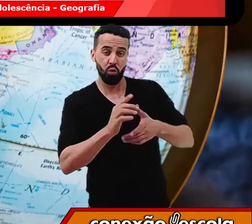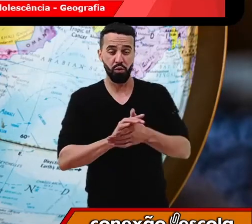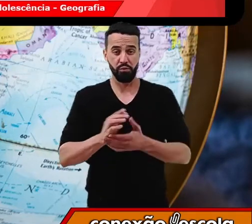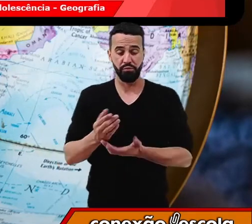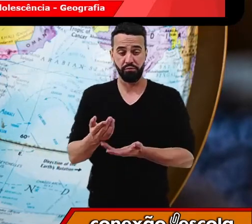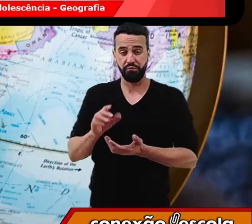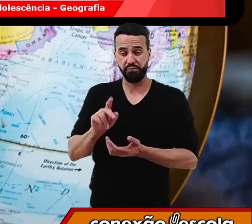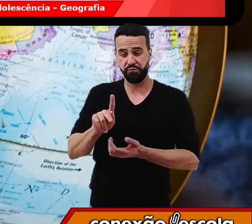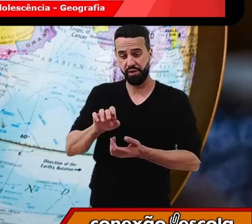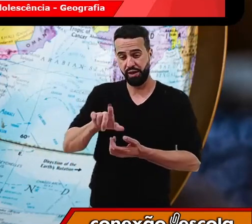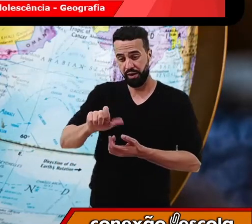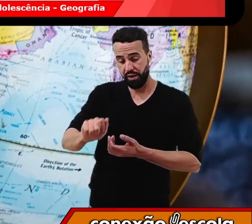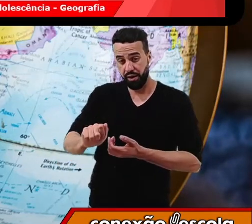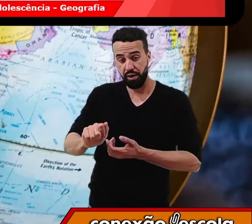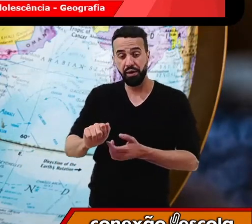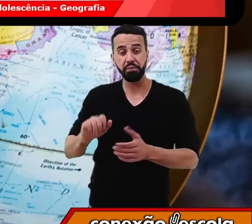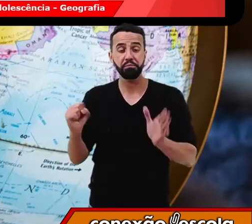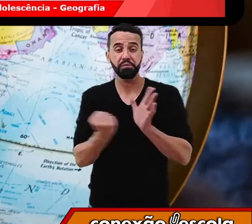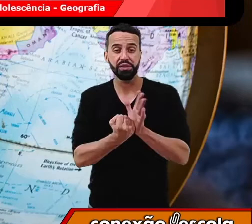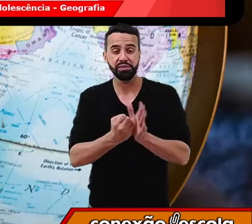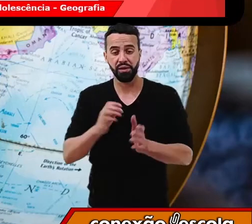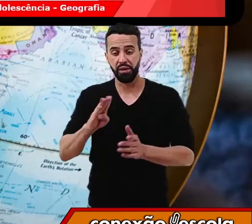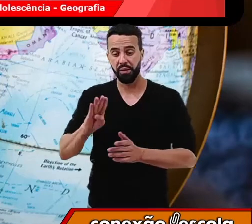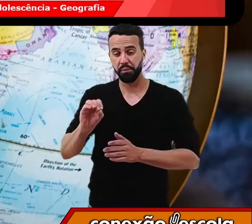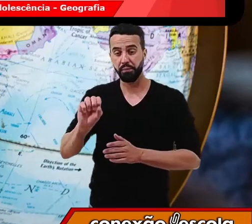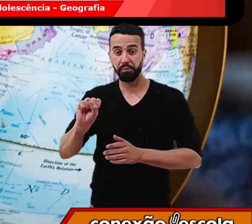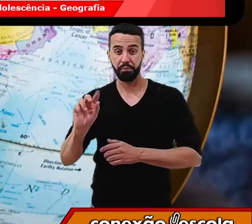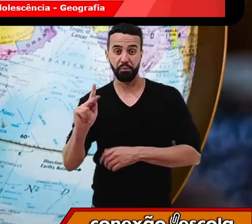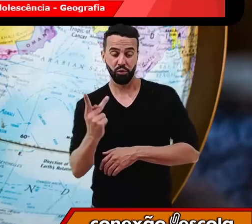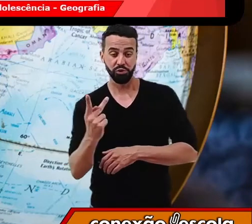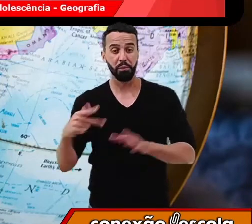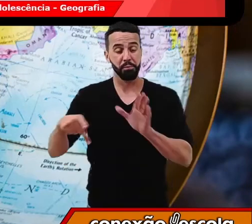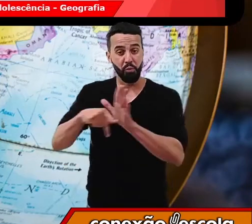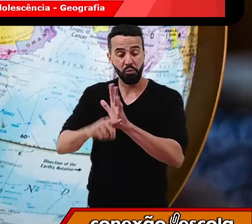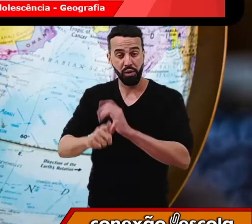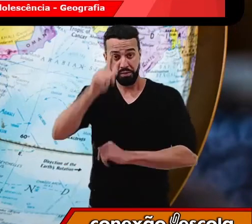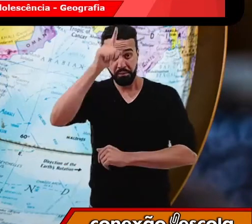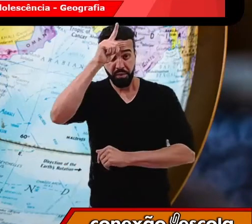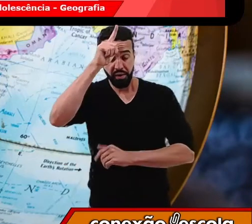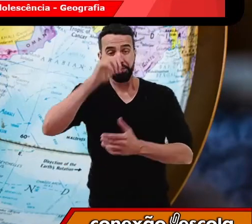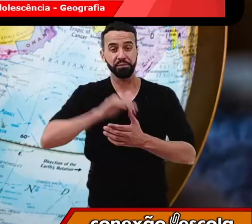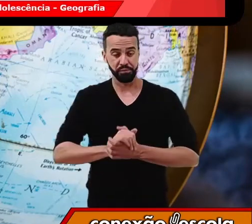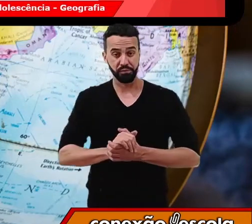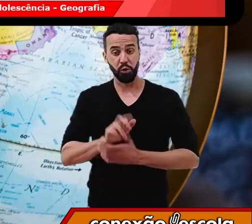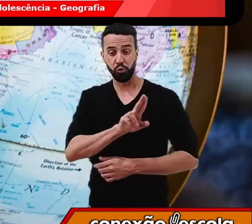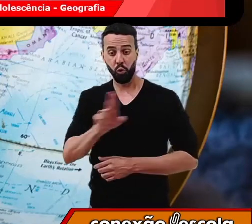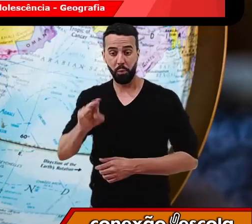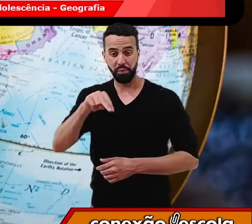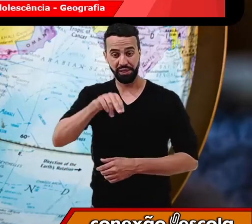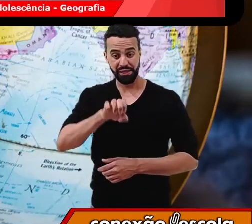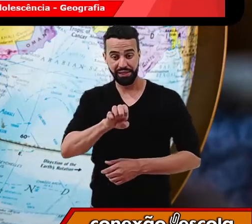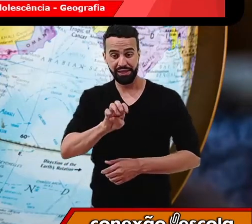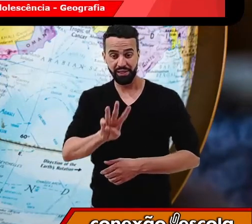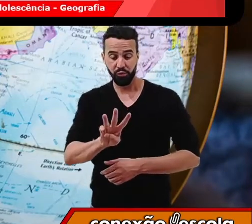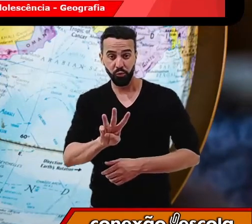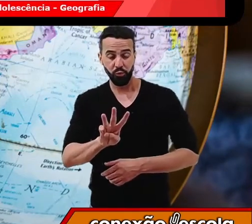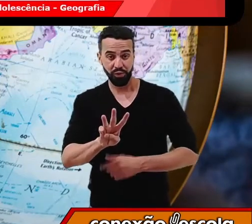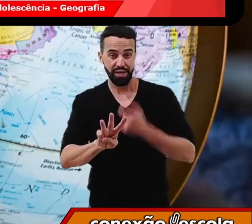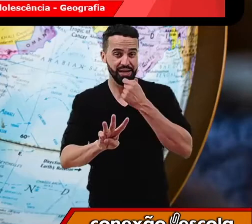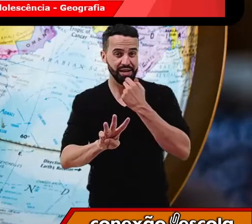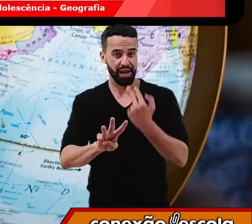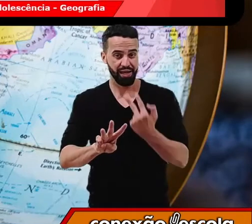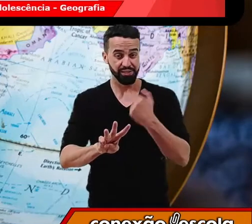vela, são da Bosch, uma empresa alemã. O nome New em inglês significa novo